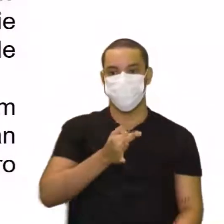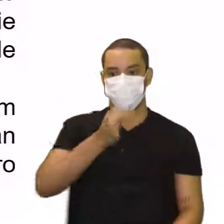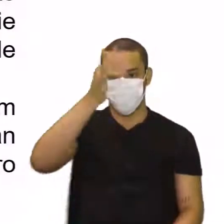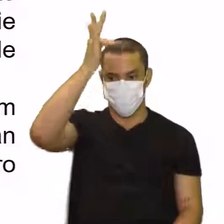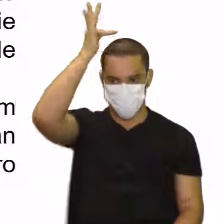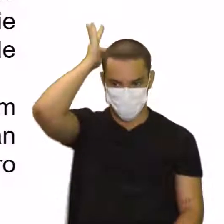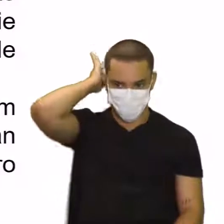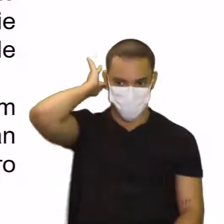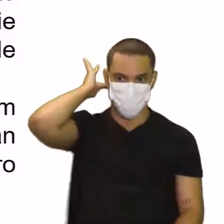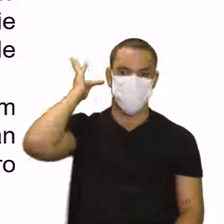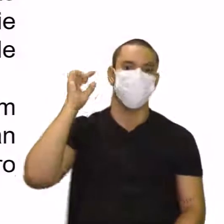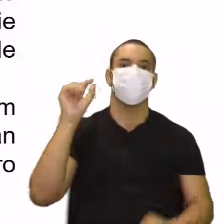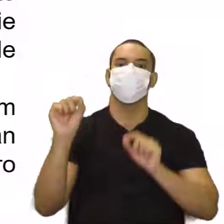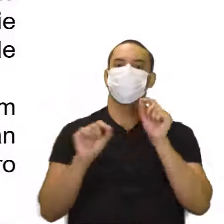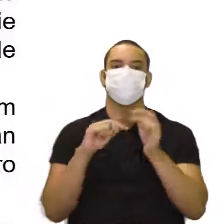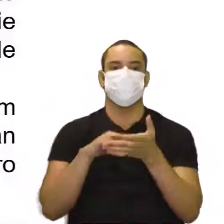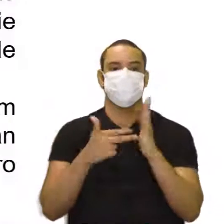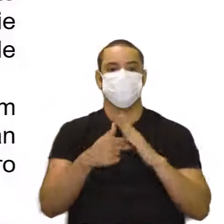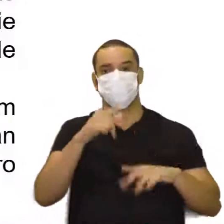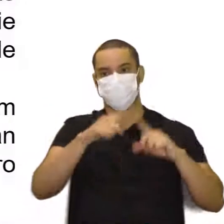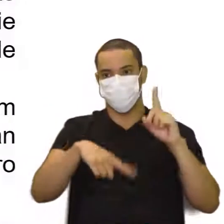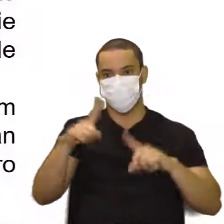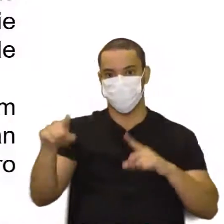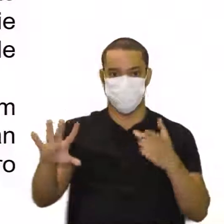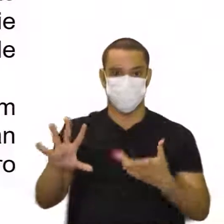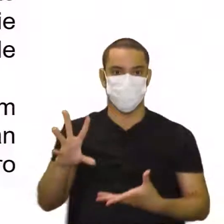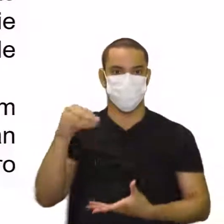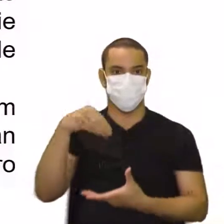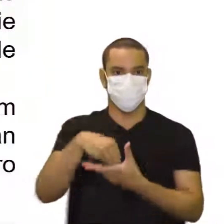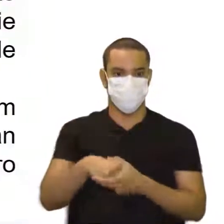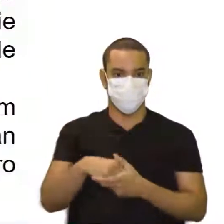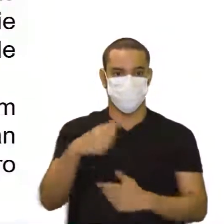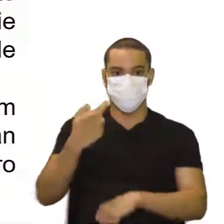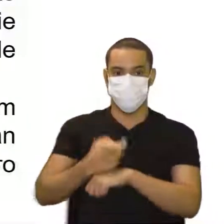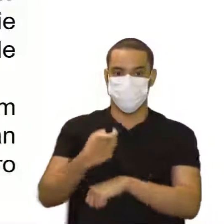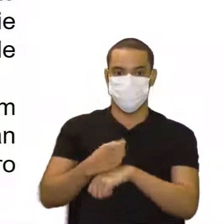fluxo magnético varia através de uma superfície